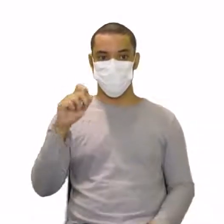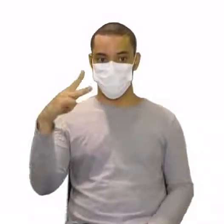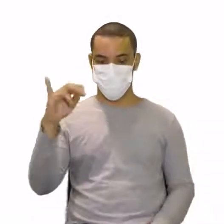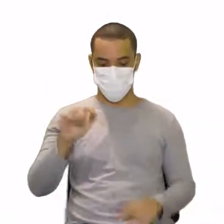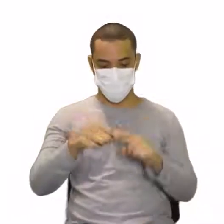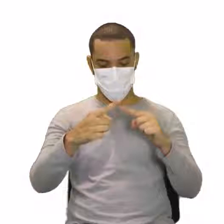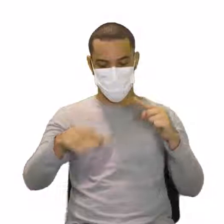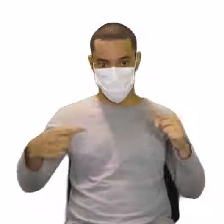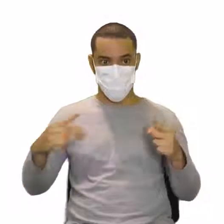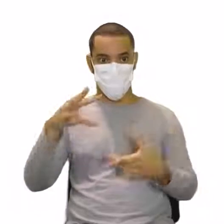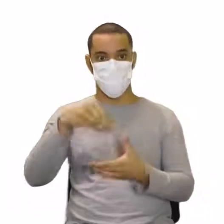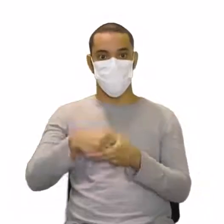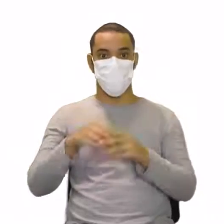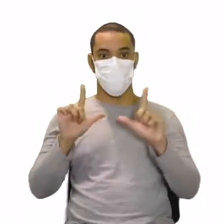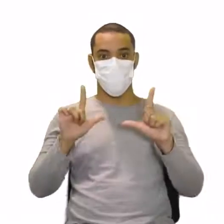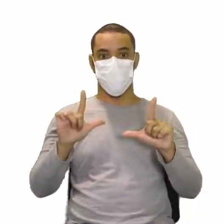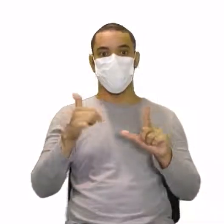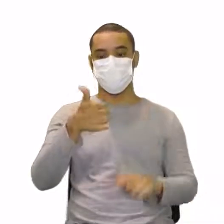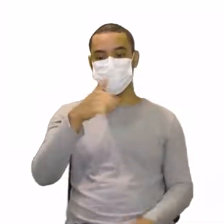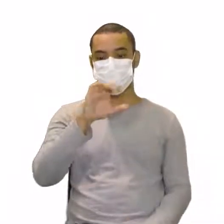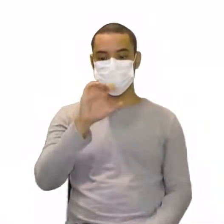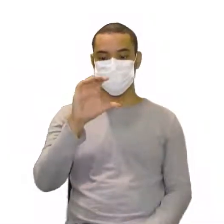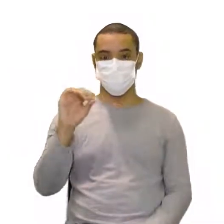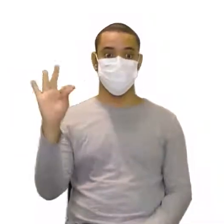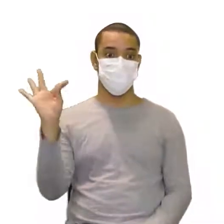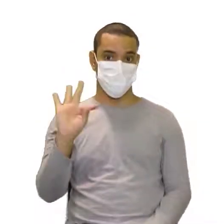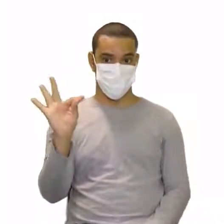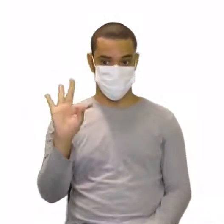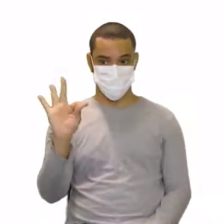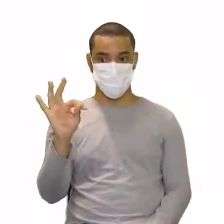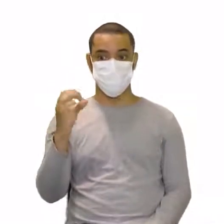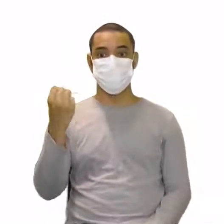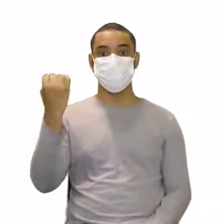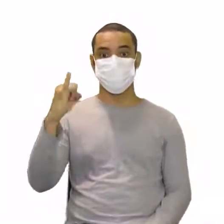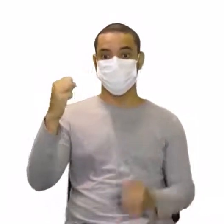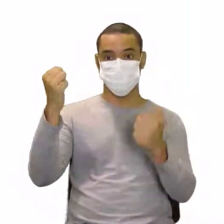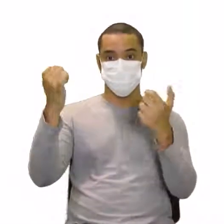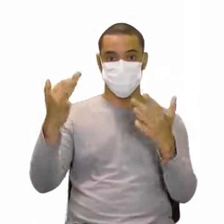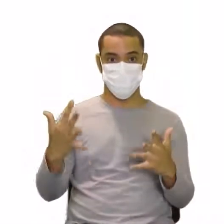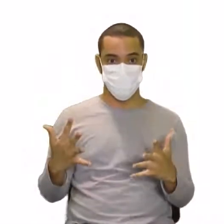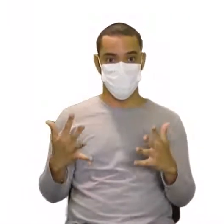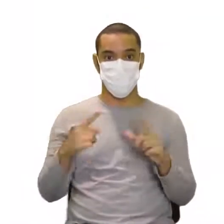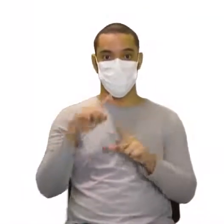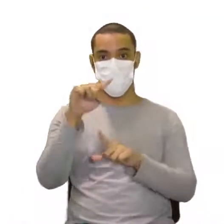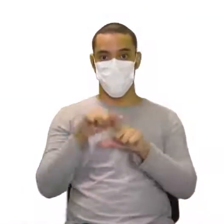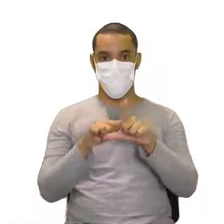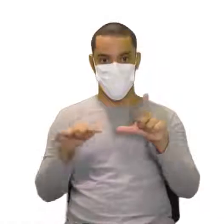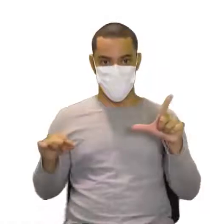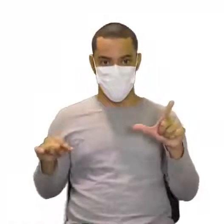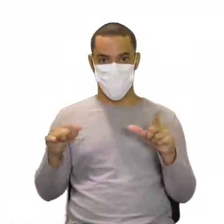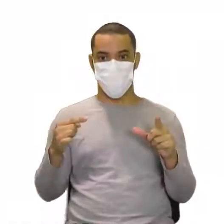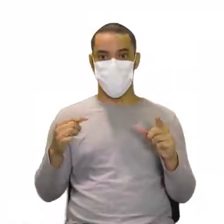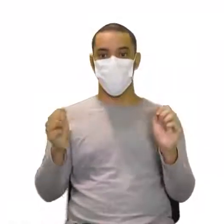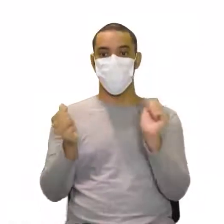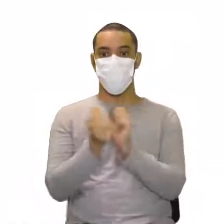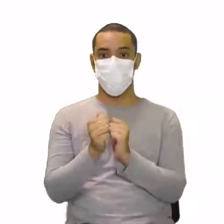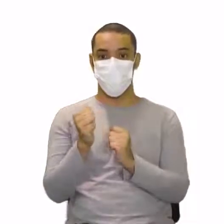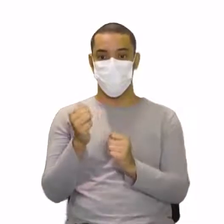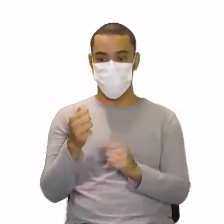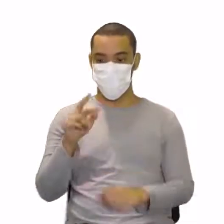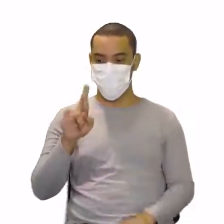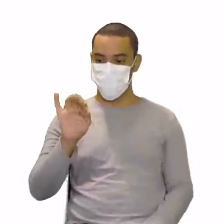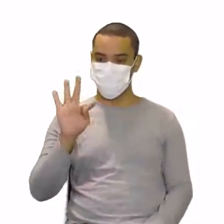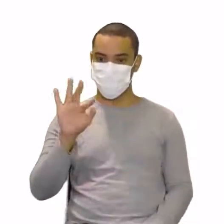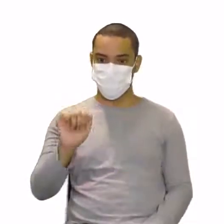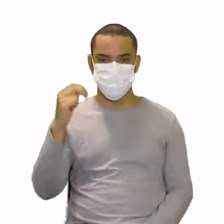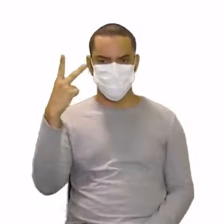de módulo 100 Tesla. Olha só, quando ele fala aqui, ó, perpendicular à reta normal,